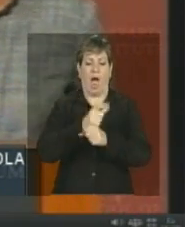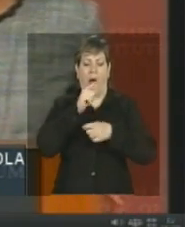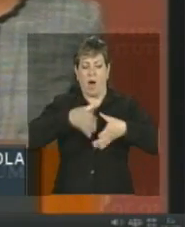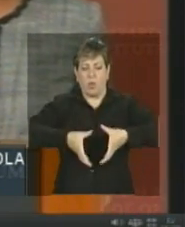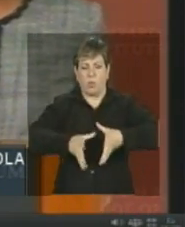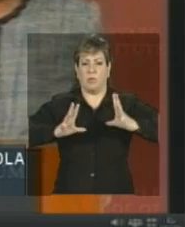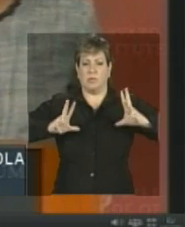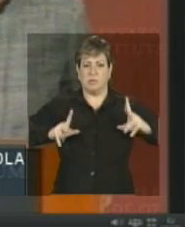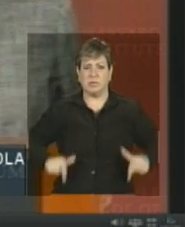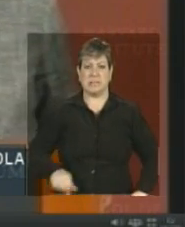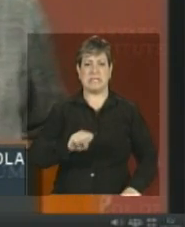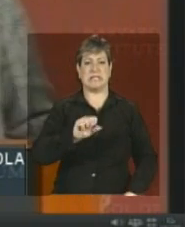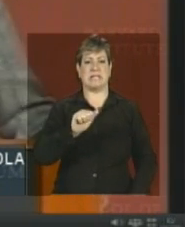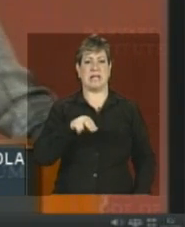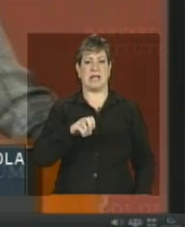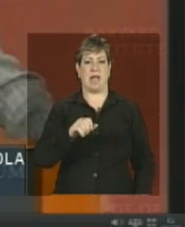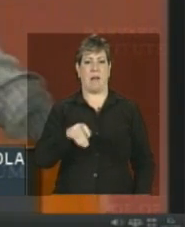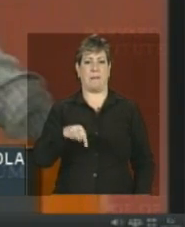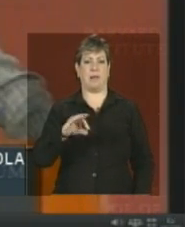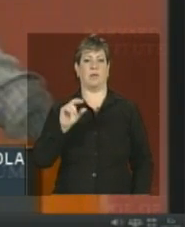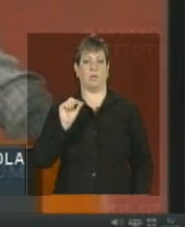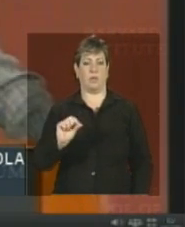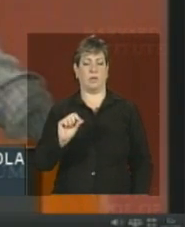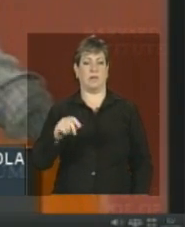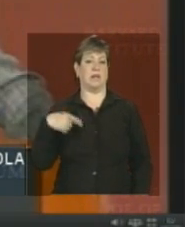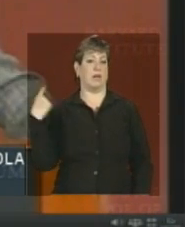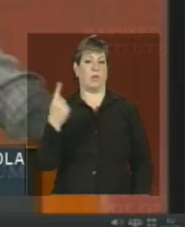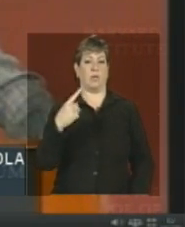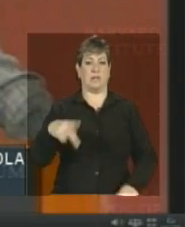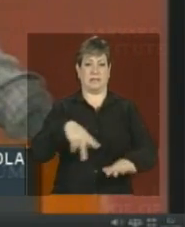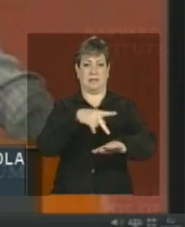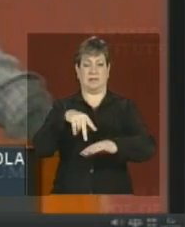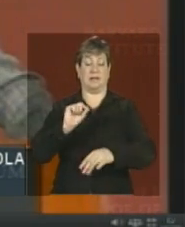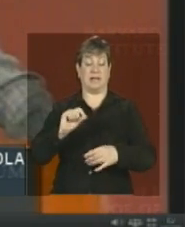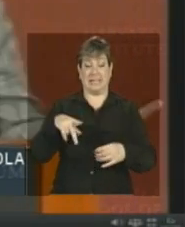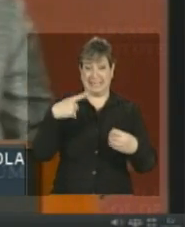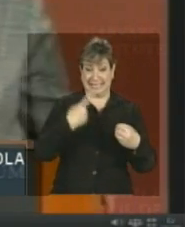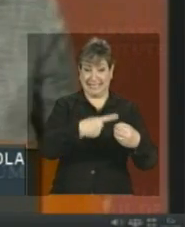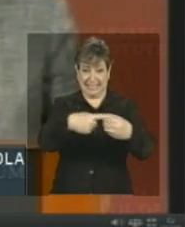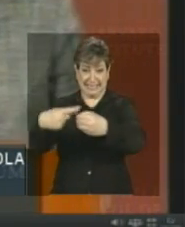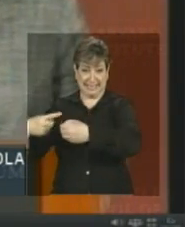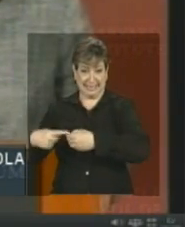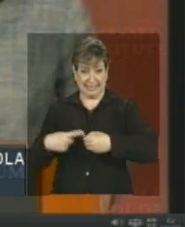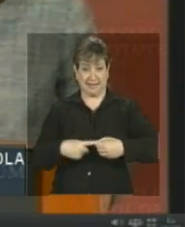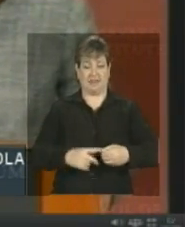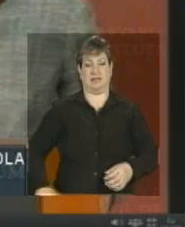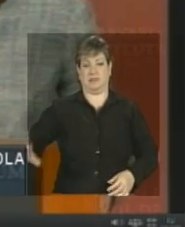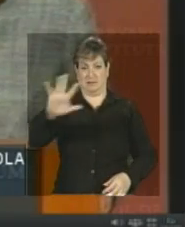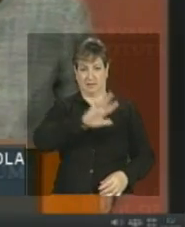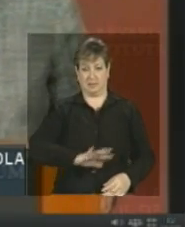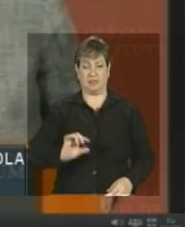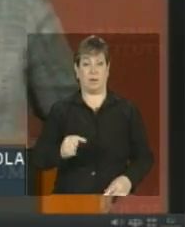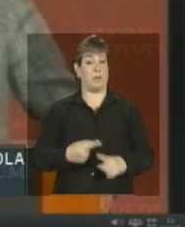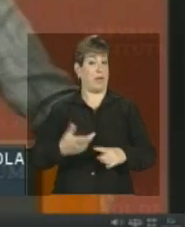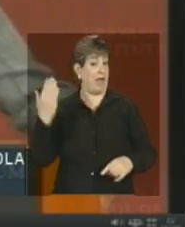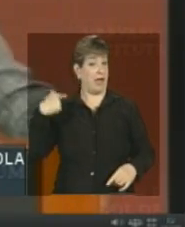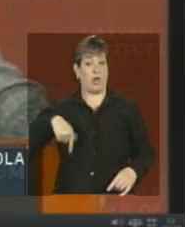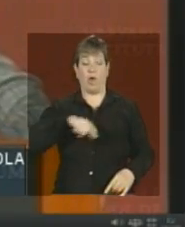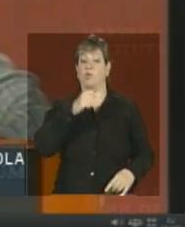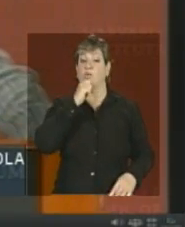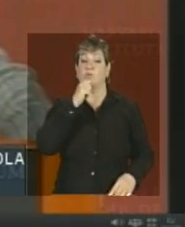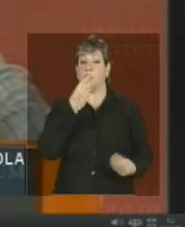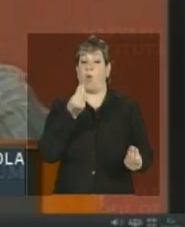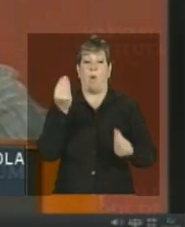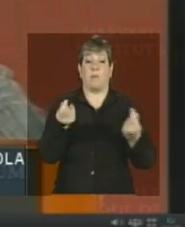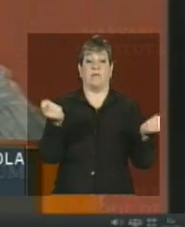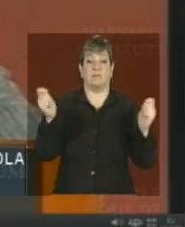cidades brasileiras. Por quê? Não tínhamos capacidade nem de financiar o saneamento, nem